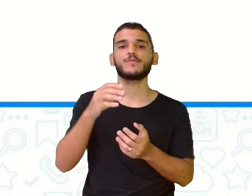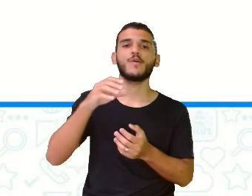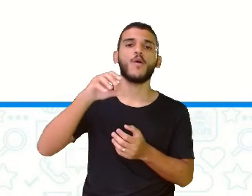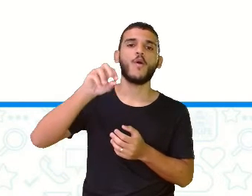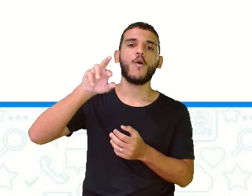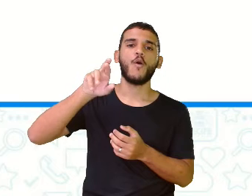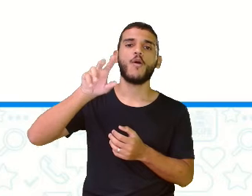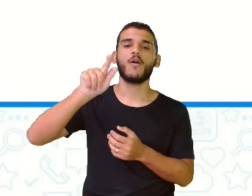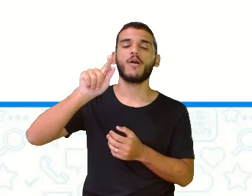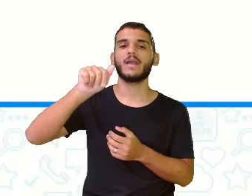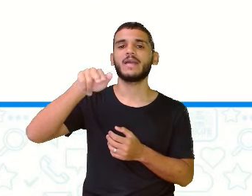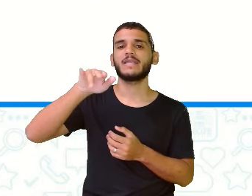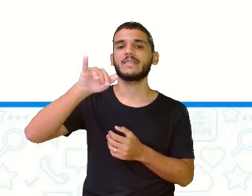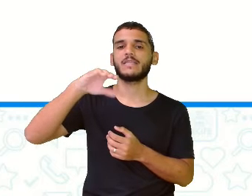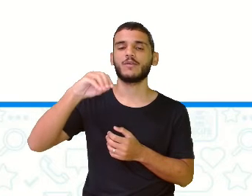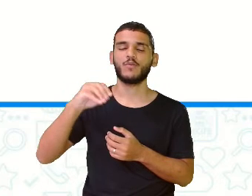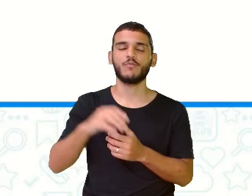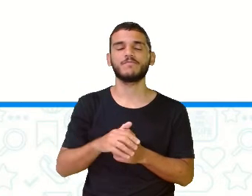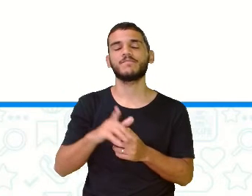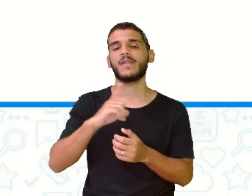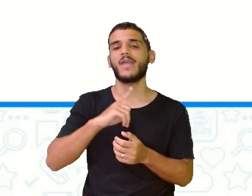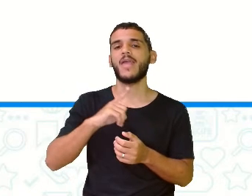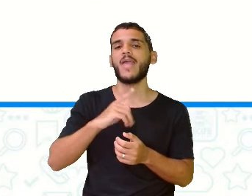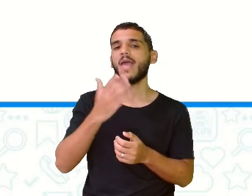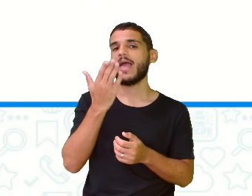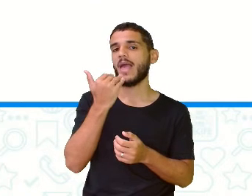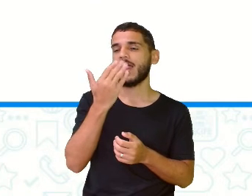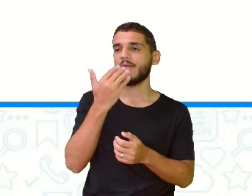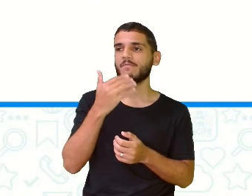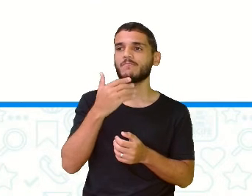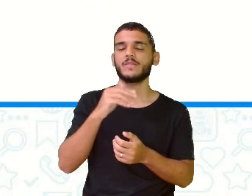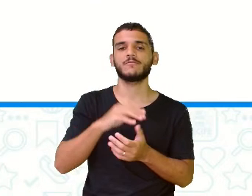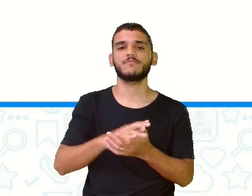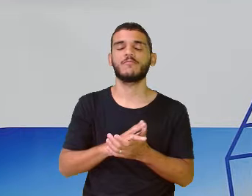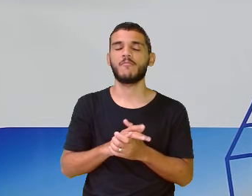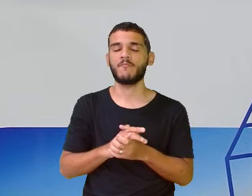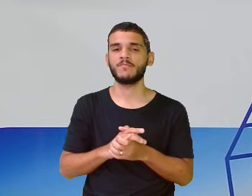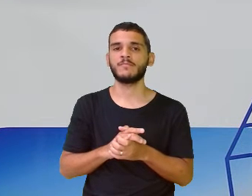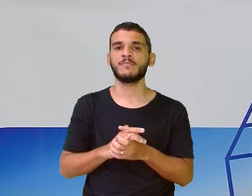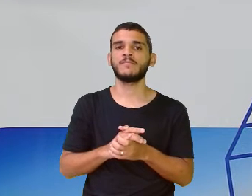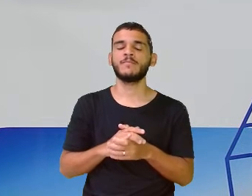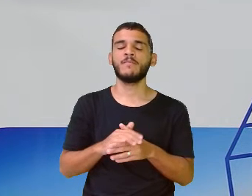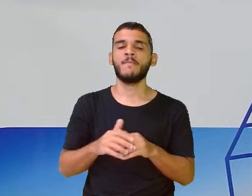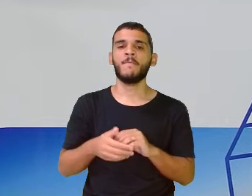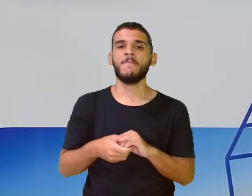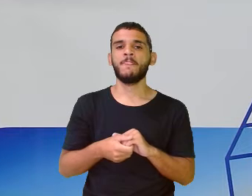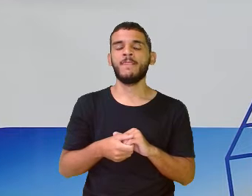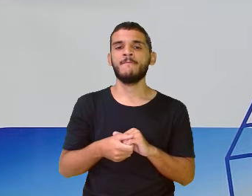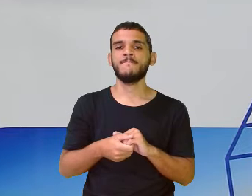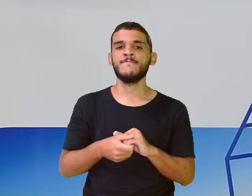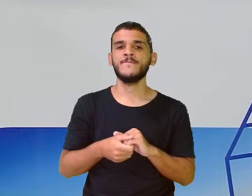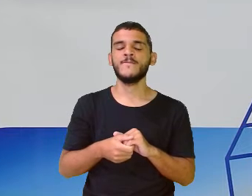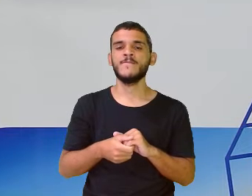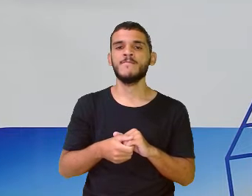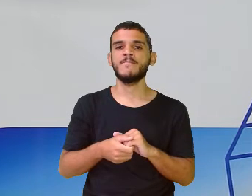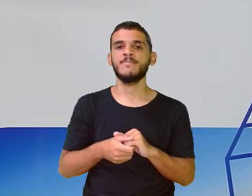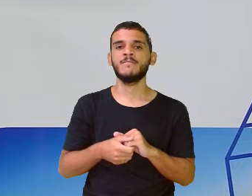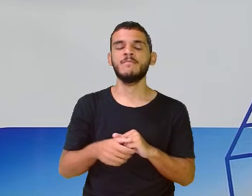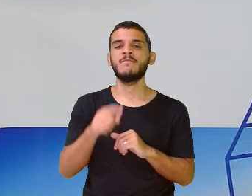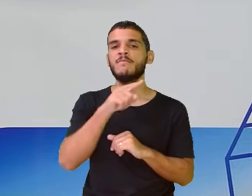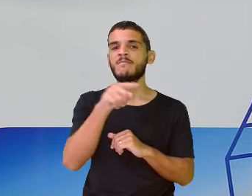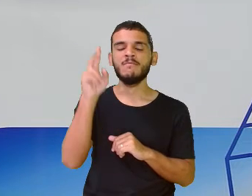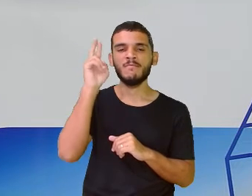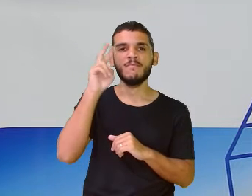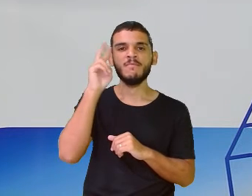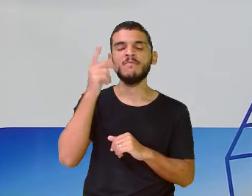frutas, legumes, verduras e alimentos em geral. Deixa eu dar uma pausa aqui na leitura. Estão lembrados que trabalhamos justamente isso